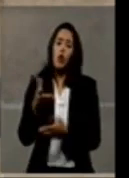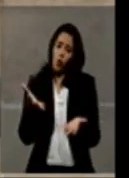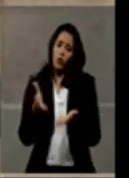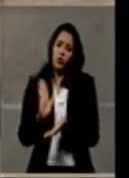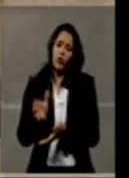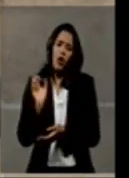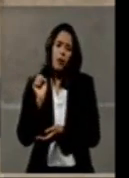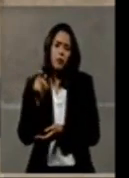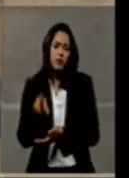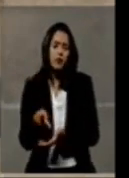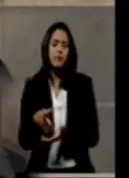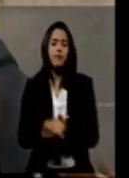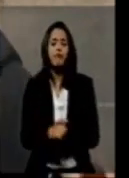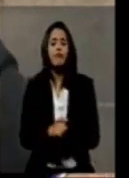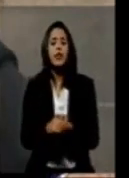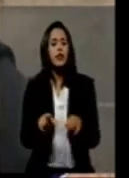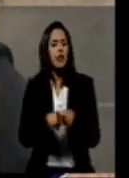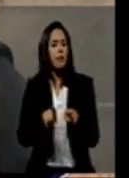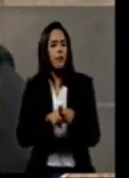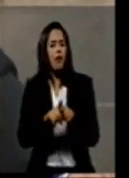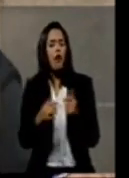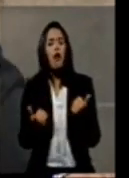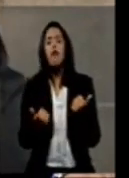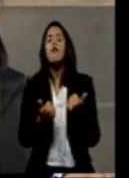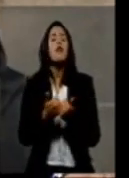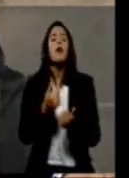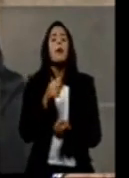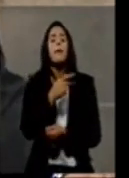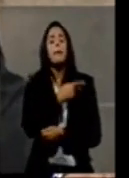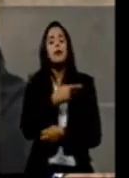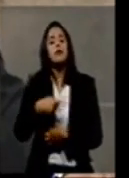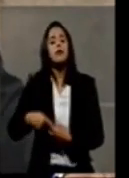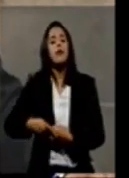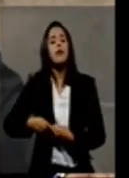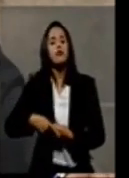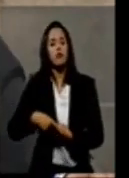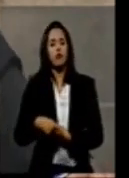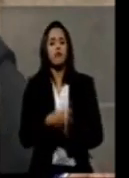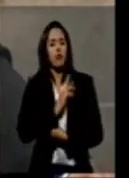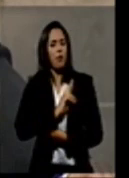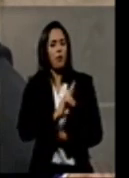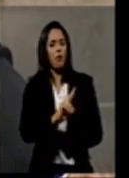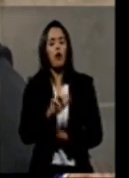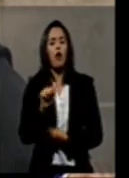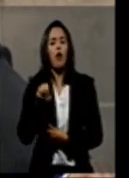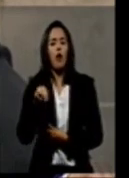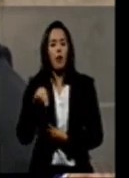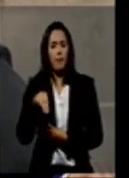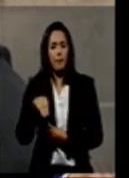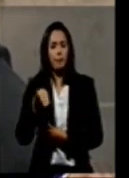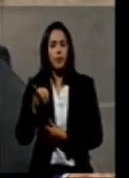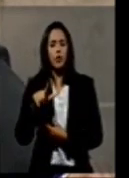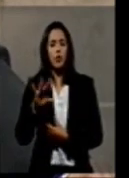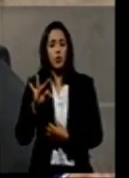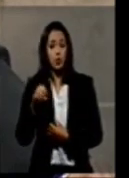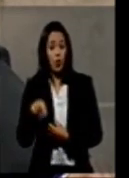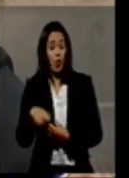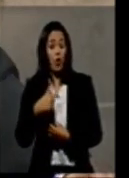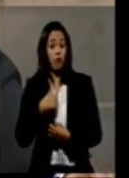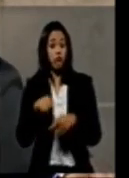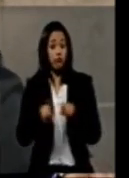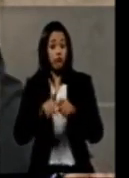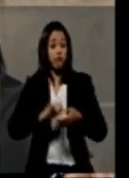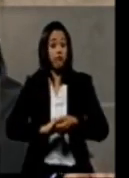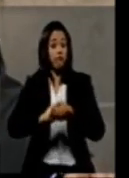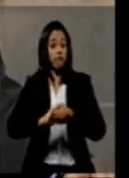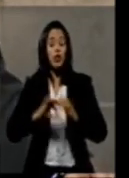serem chor vice presidente da república hamilton mourão a pessoa de que em cumprimento a todos